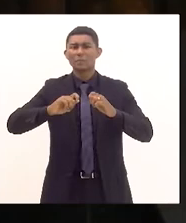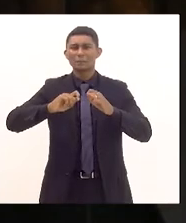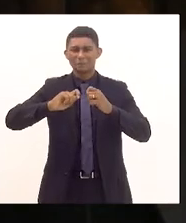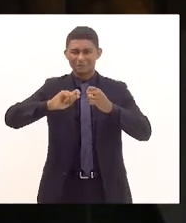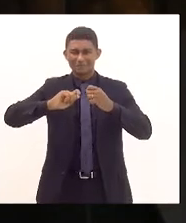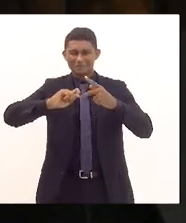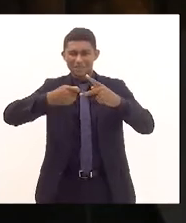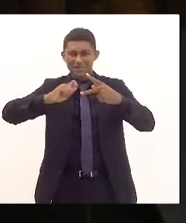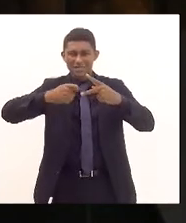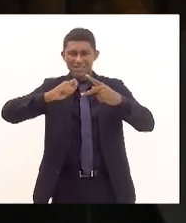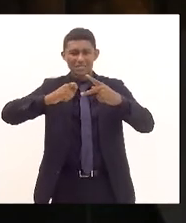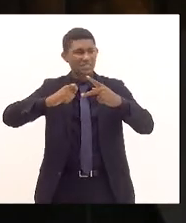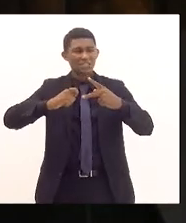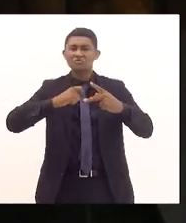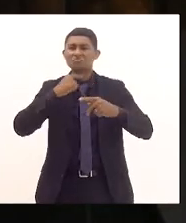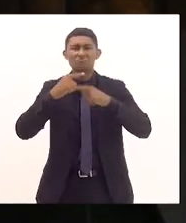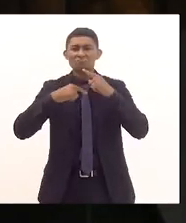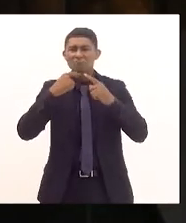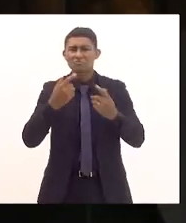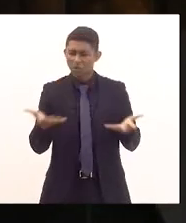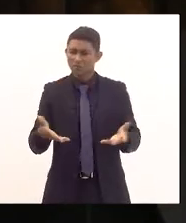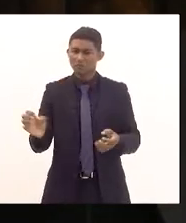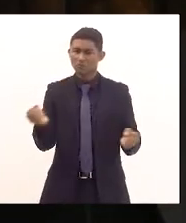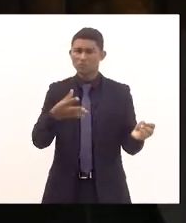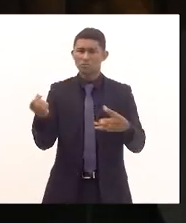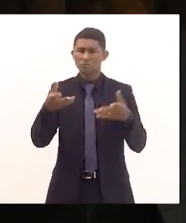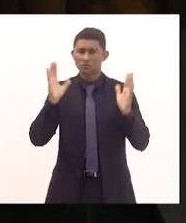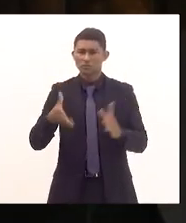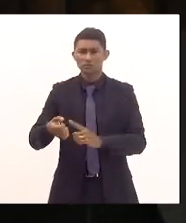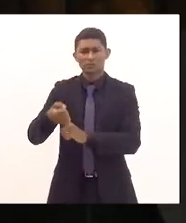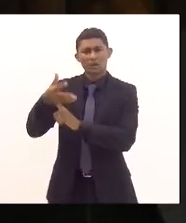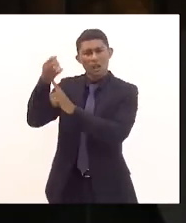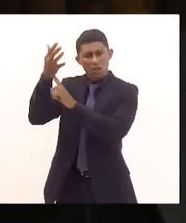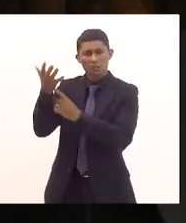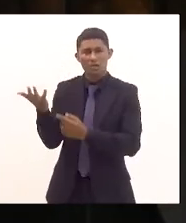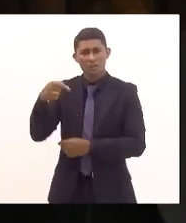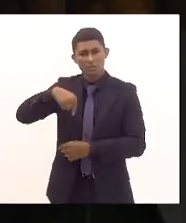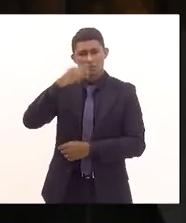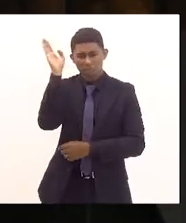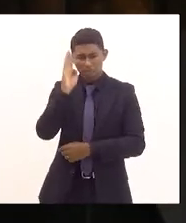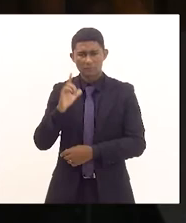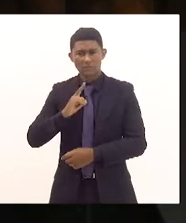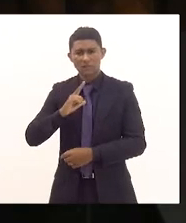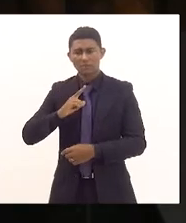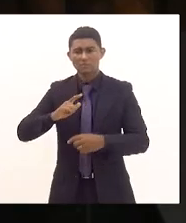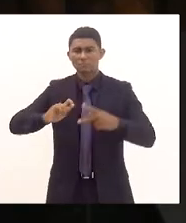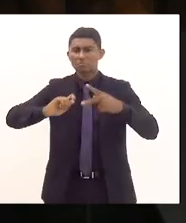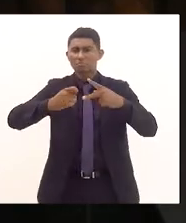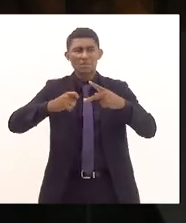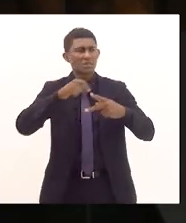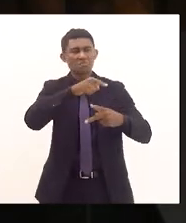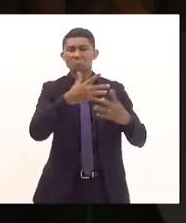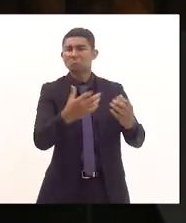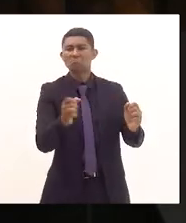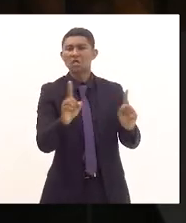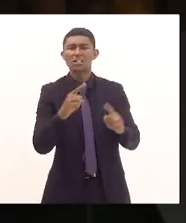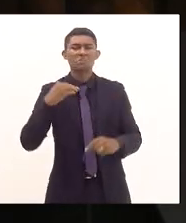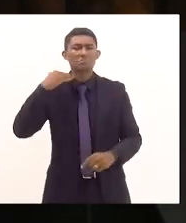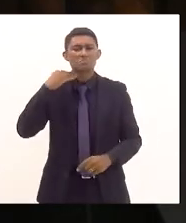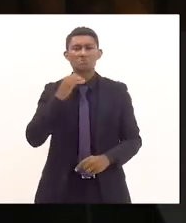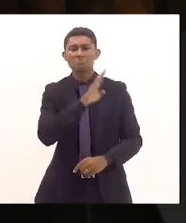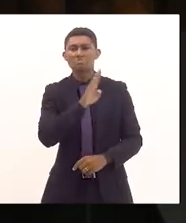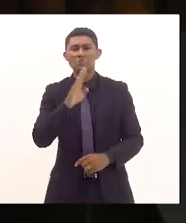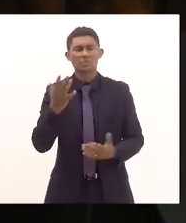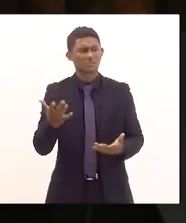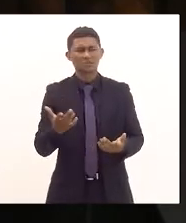que uma das grandes ferramentas de inovação que a gente passou até no nosso país isso É um descaso não quer dizer porque